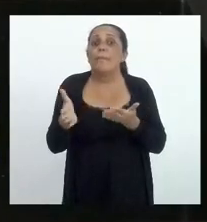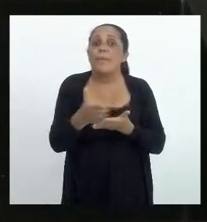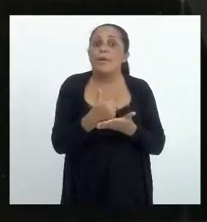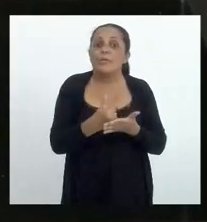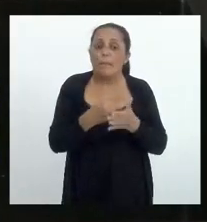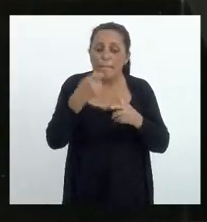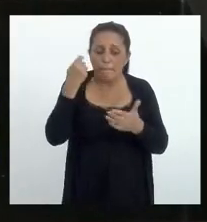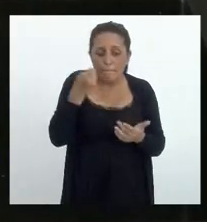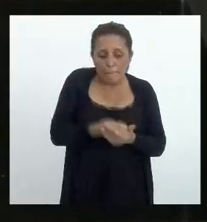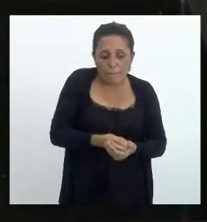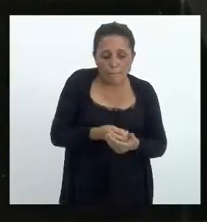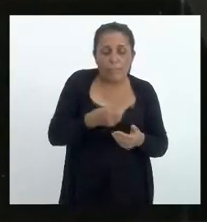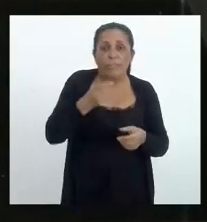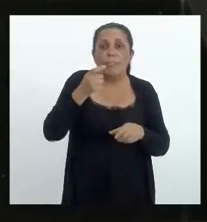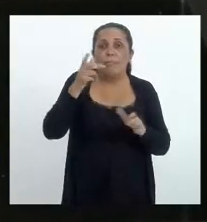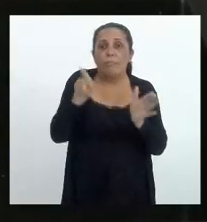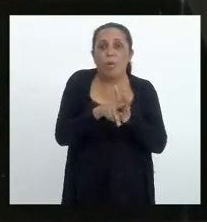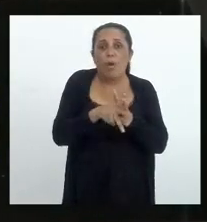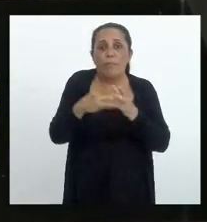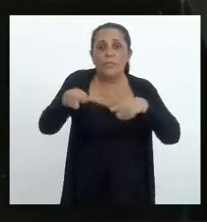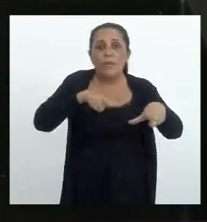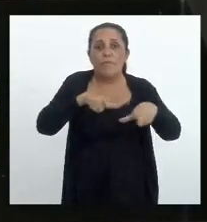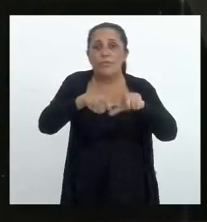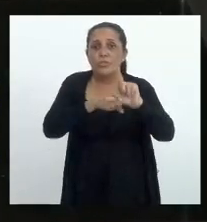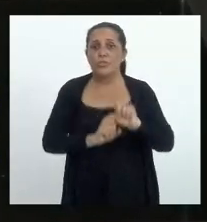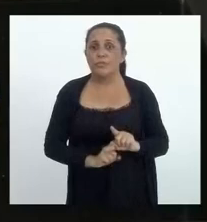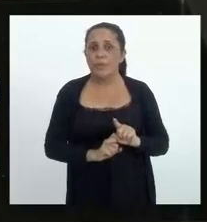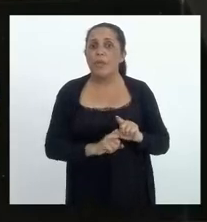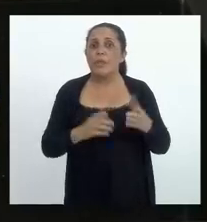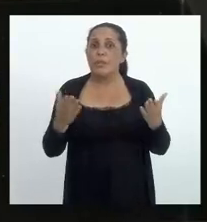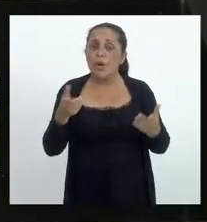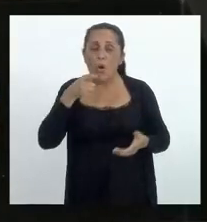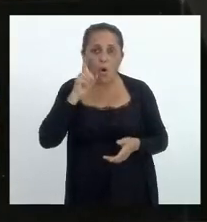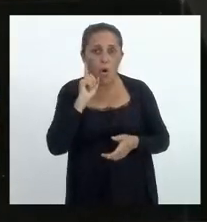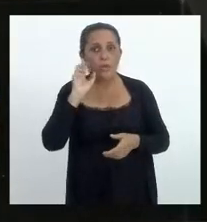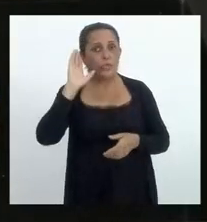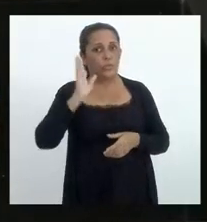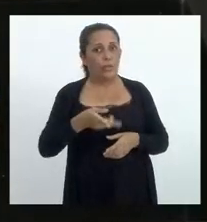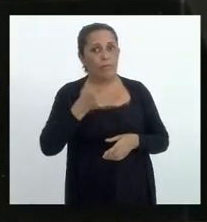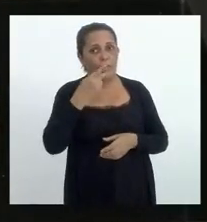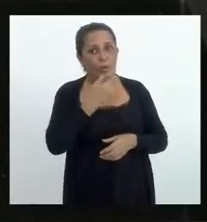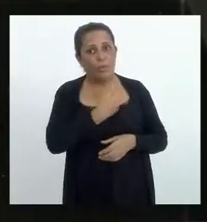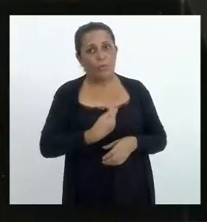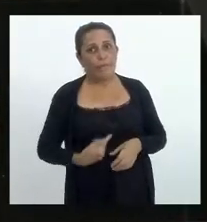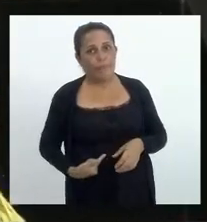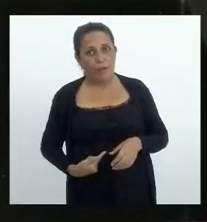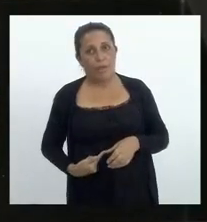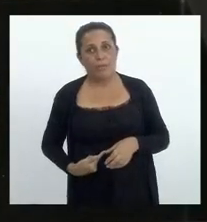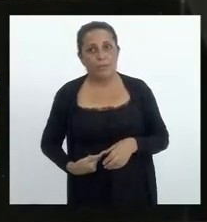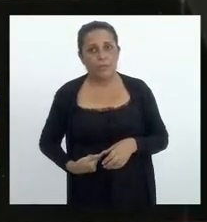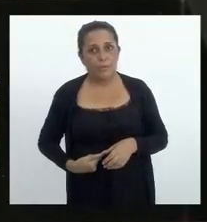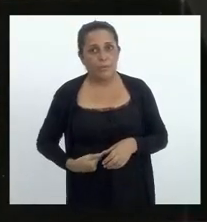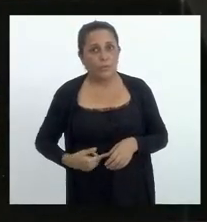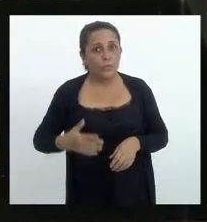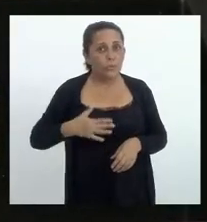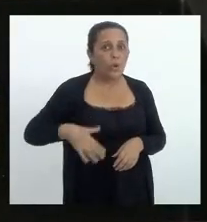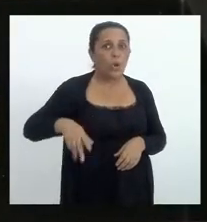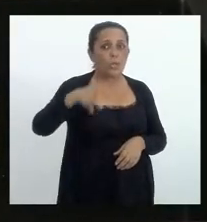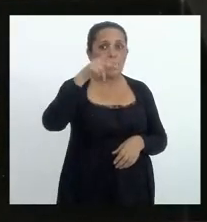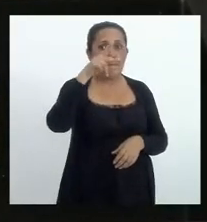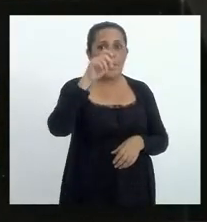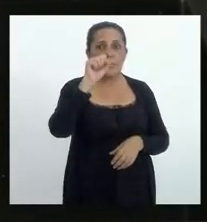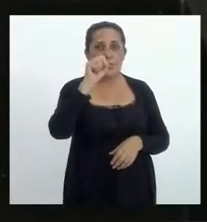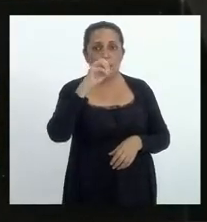a perguntar, ou melhor, a deixar a oferta que deixei ontem para o governo do Estado. A bancada do PSOL não tem